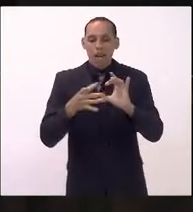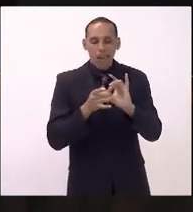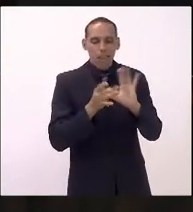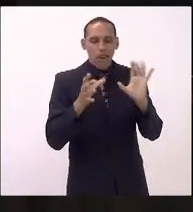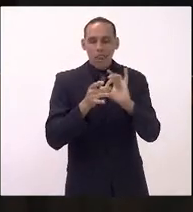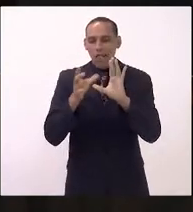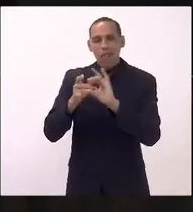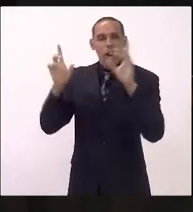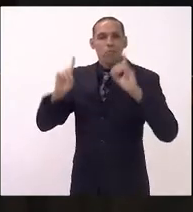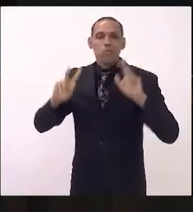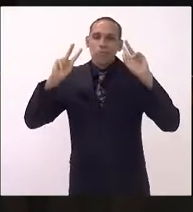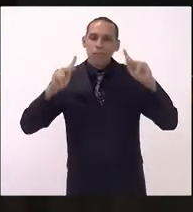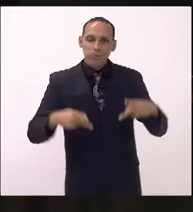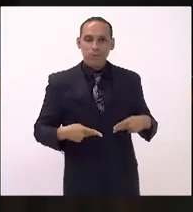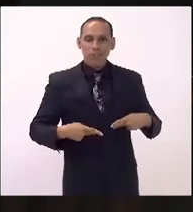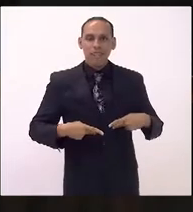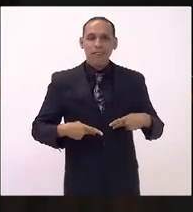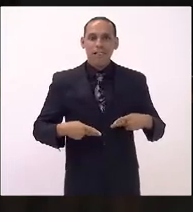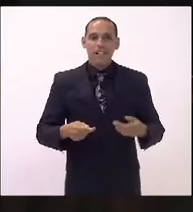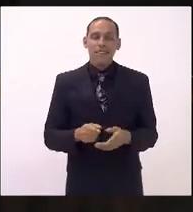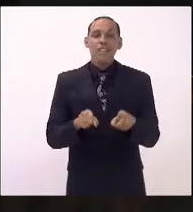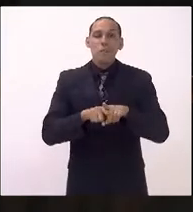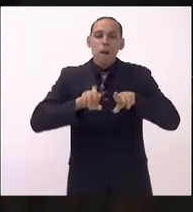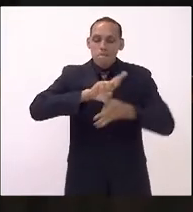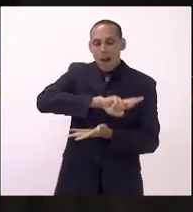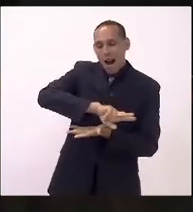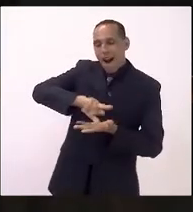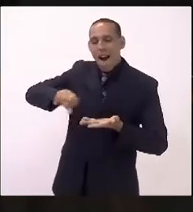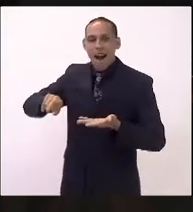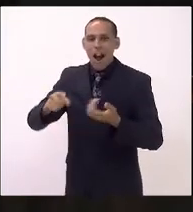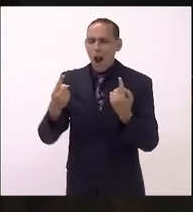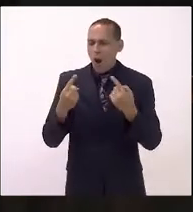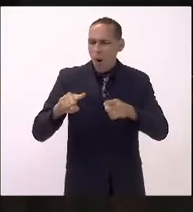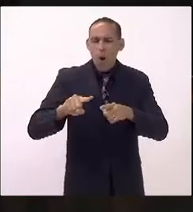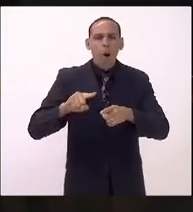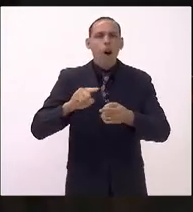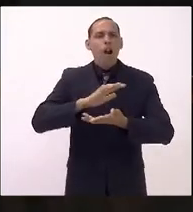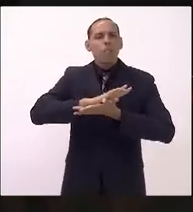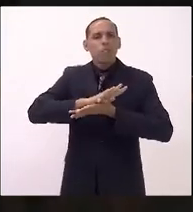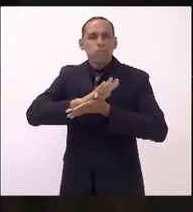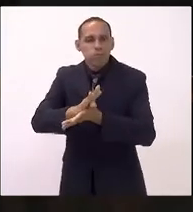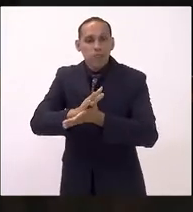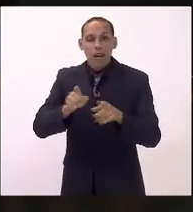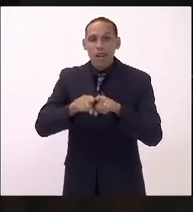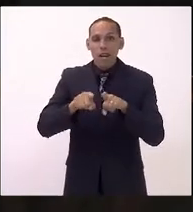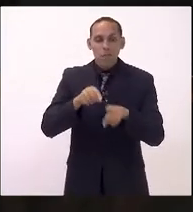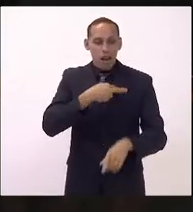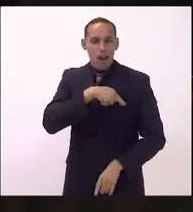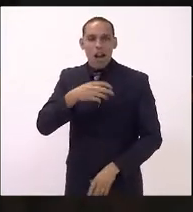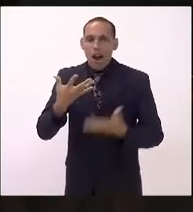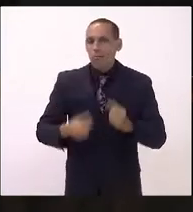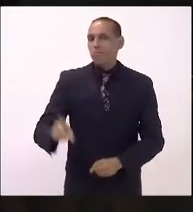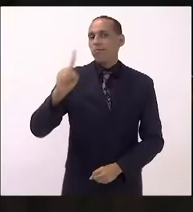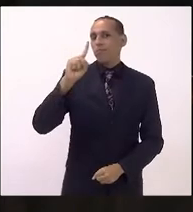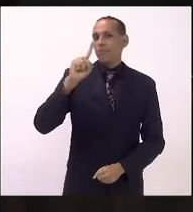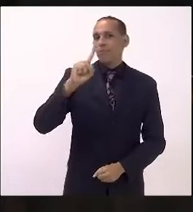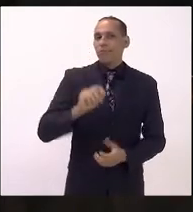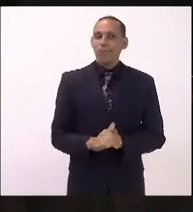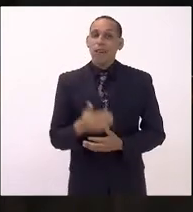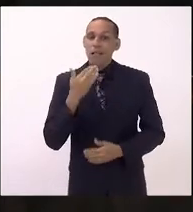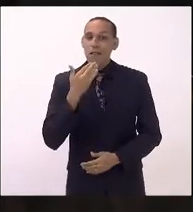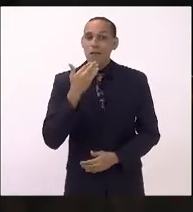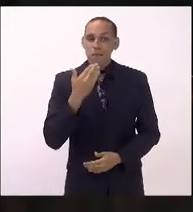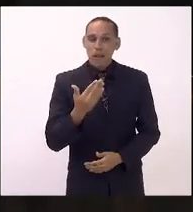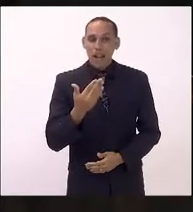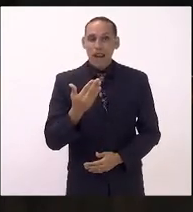direitos humanos, das pluralidades, contra o racismo e a intolerância religiosa. Solicito ao